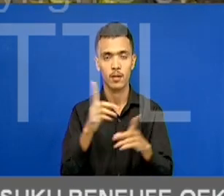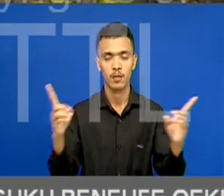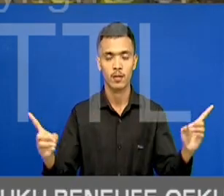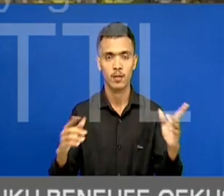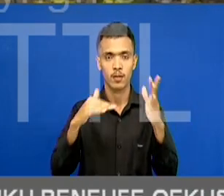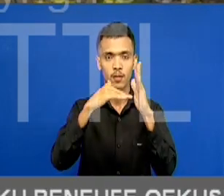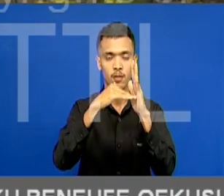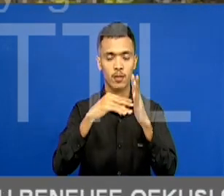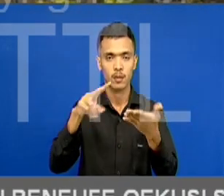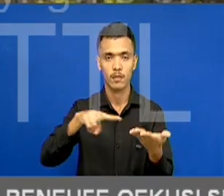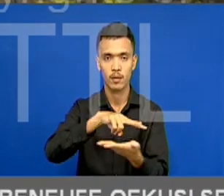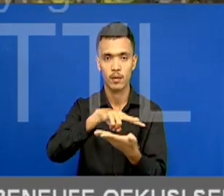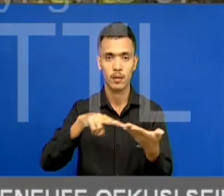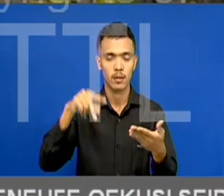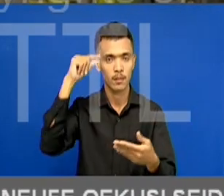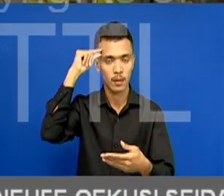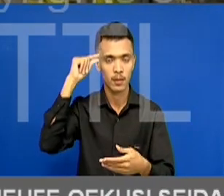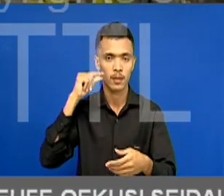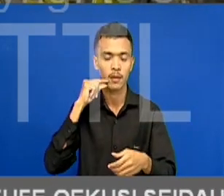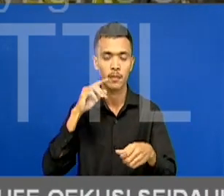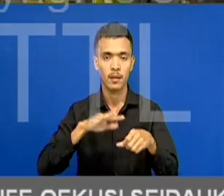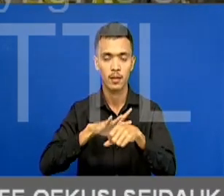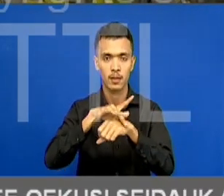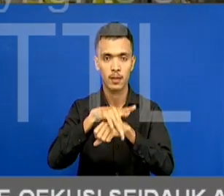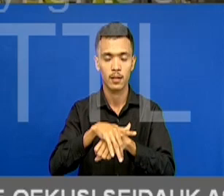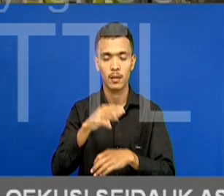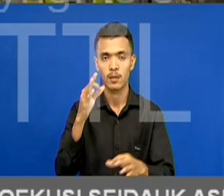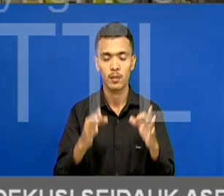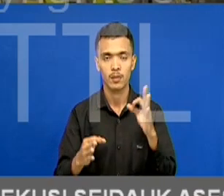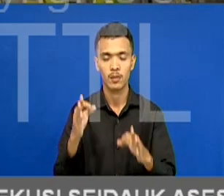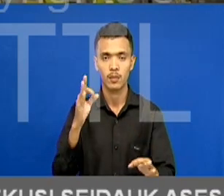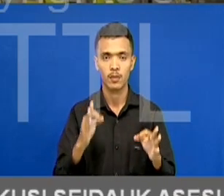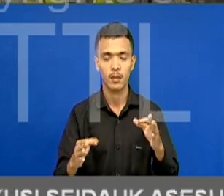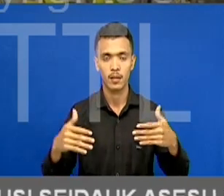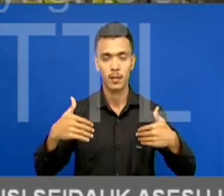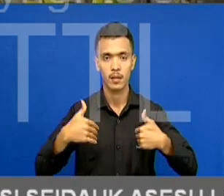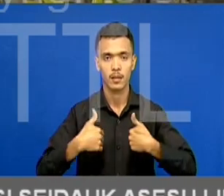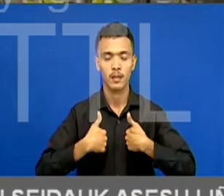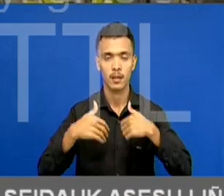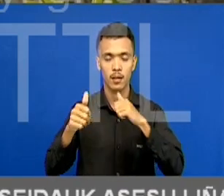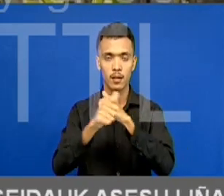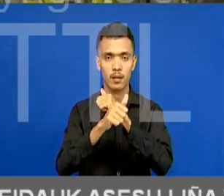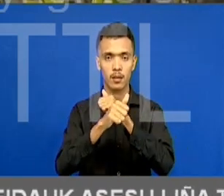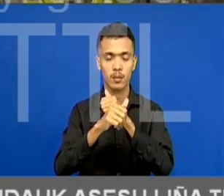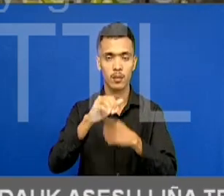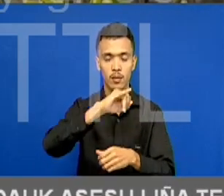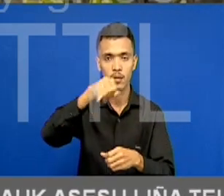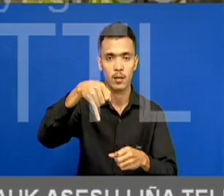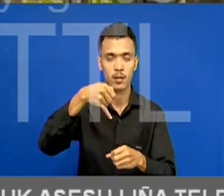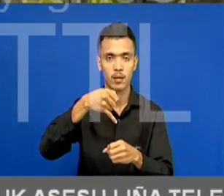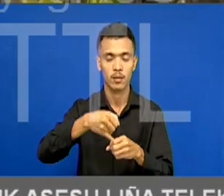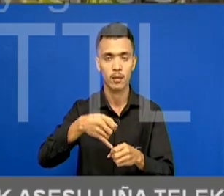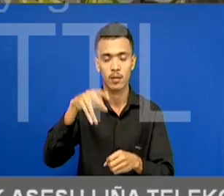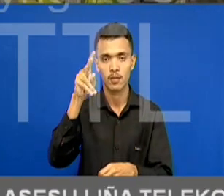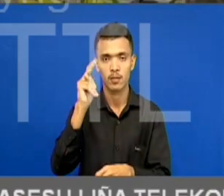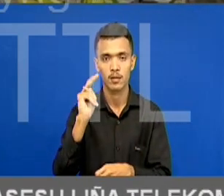baseada em gênero e nemos ia assunto relacionado com inclusão